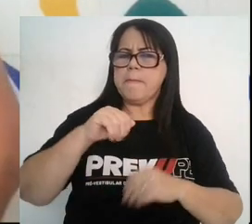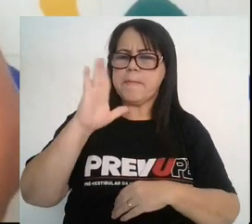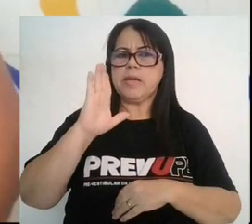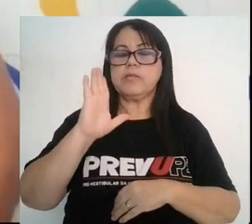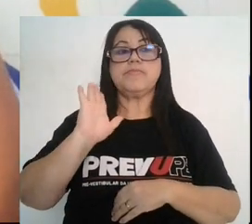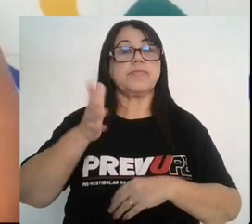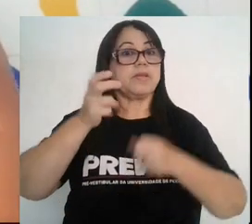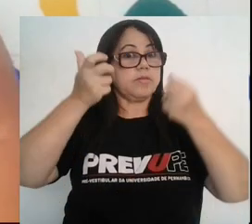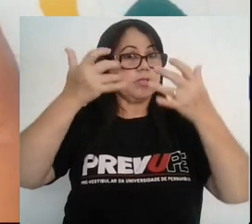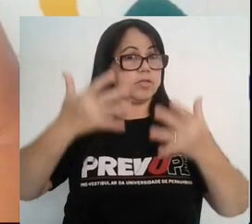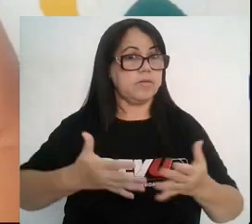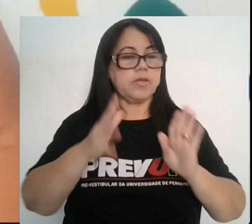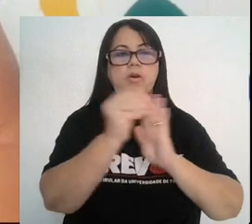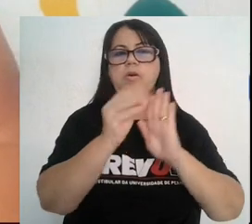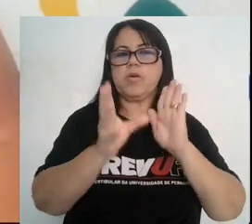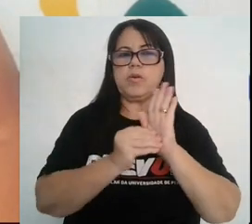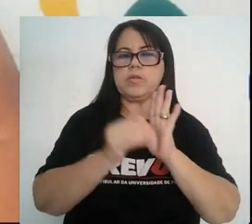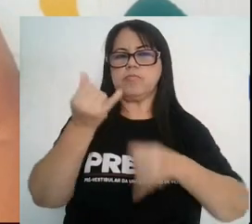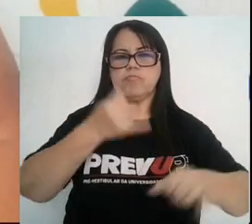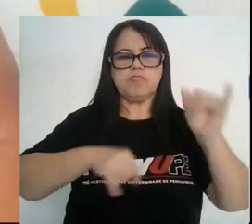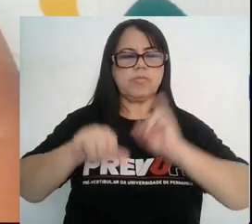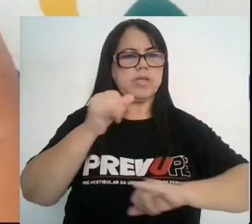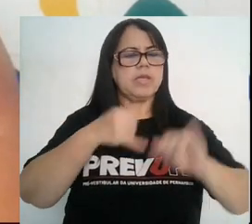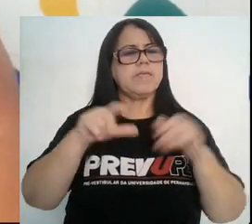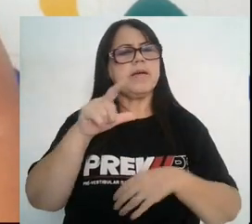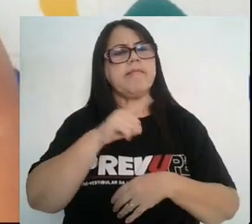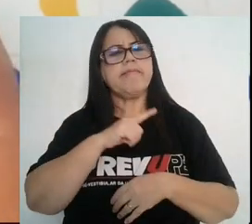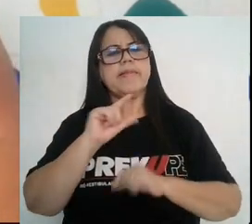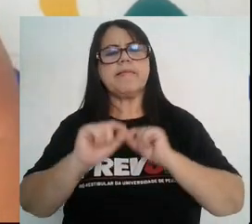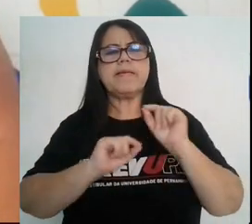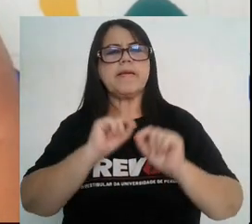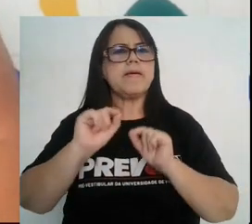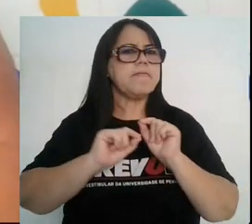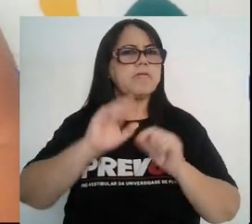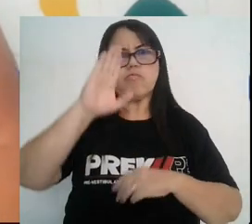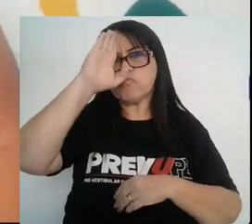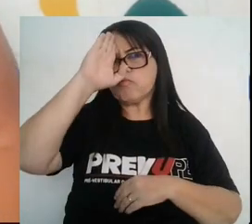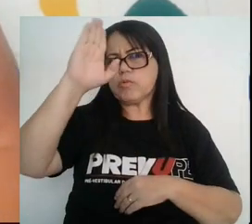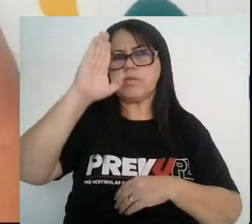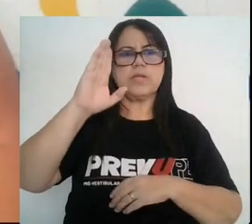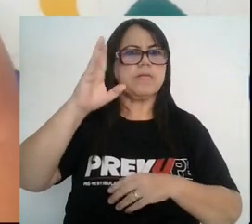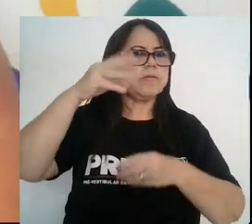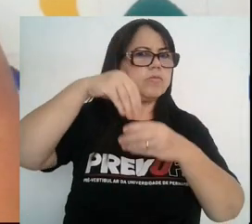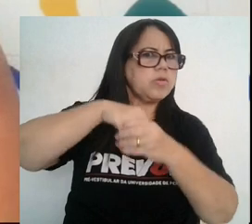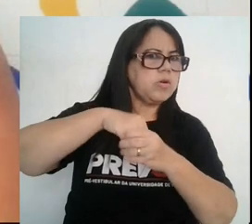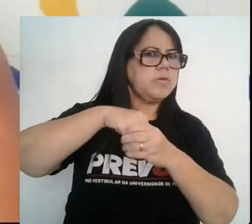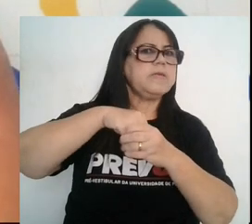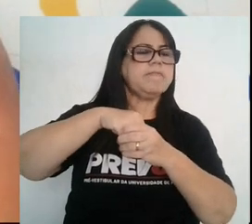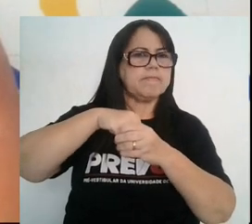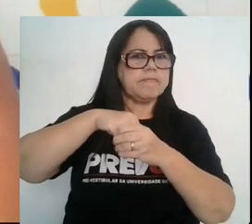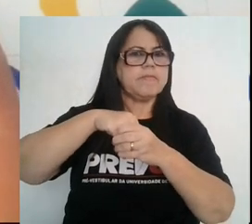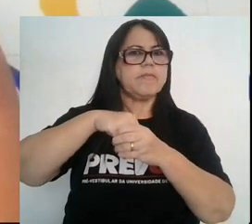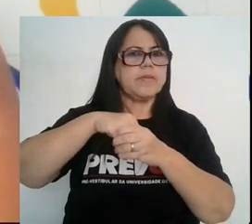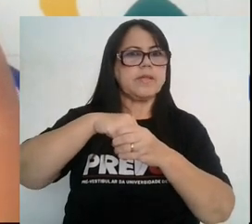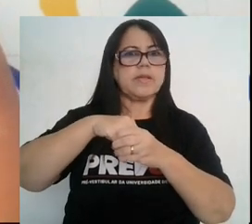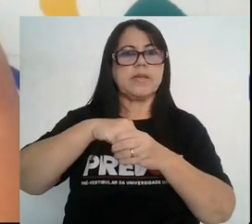Como já disse, o conteúdo de química da prova abrange os principais compostos e suas propriedades,